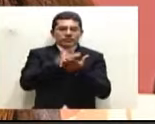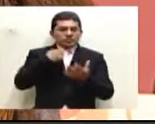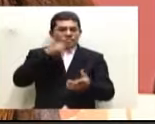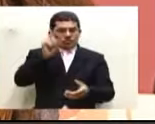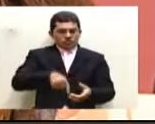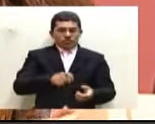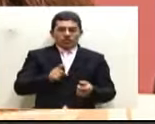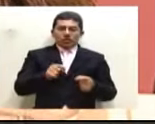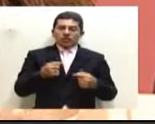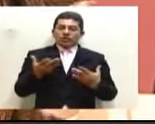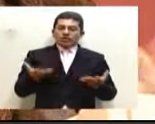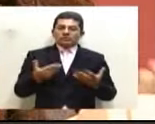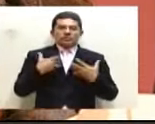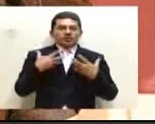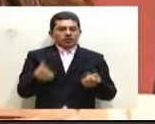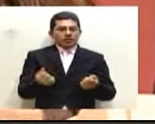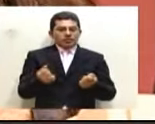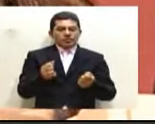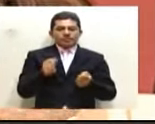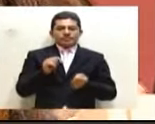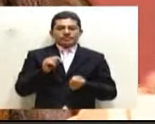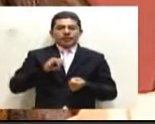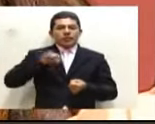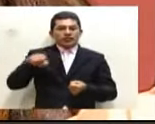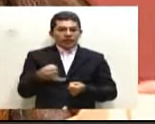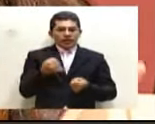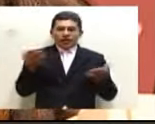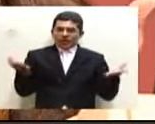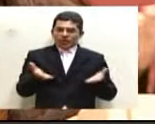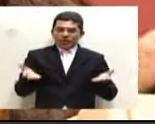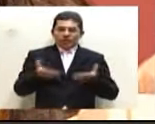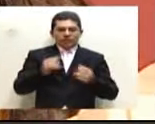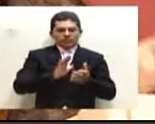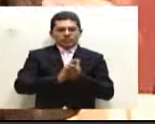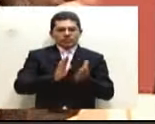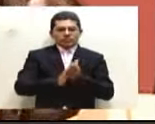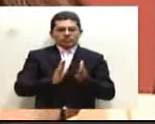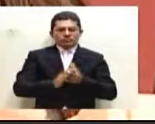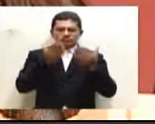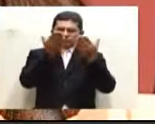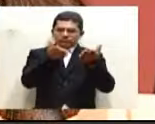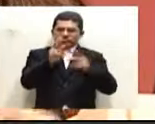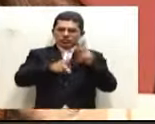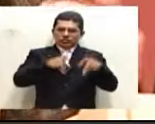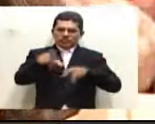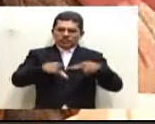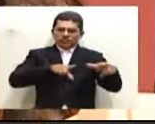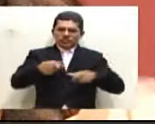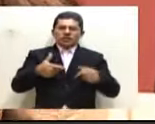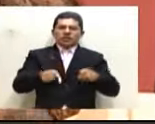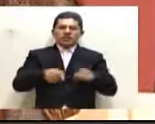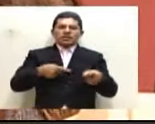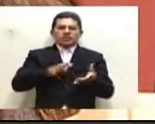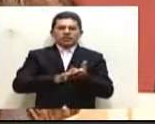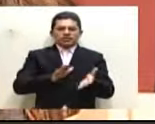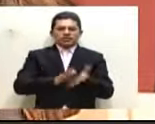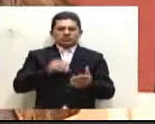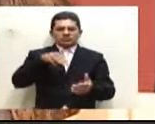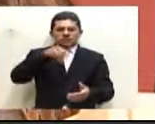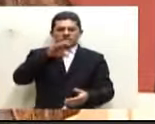somos. Então, nós queremos aproveitar esse momento para aplaudir o vosso trabalho, mas aplaudir